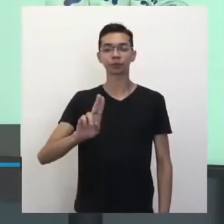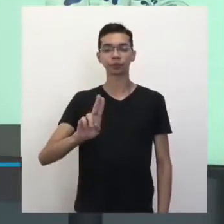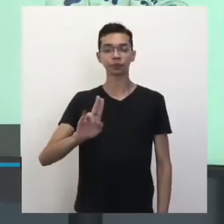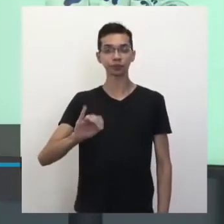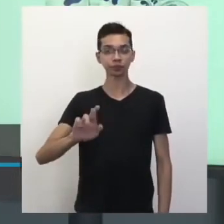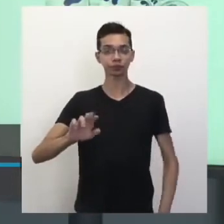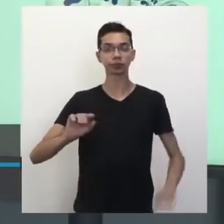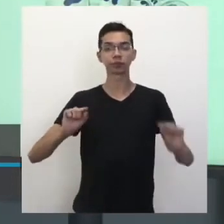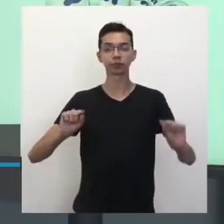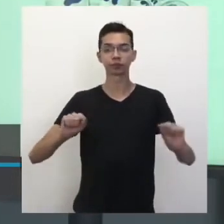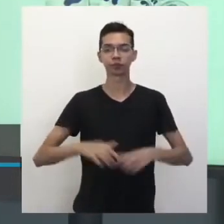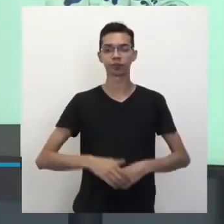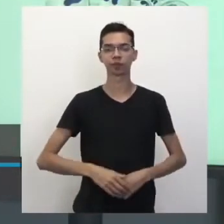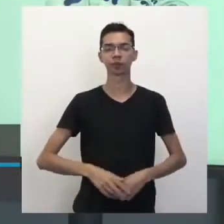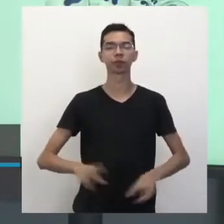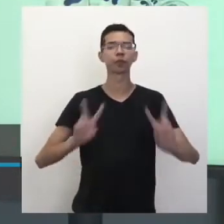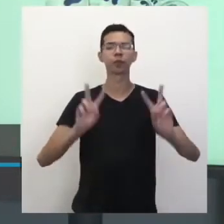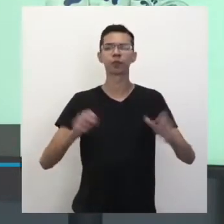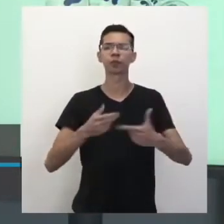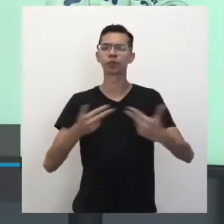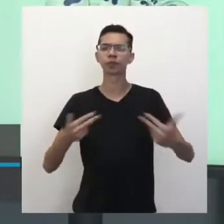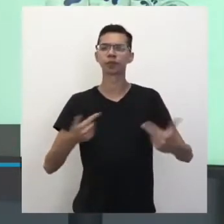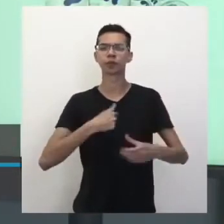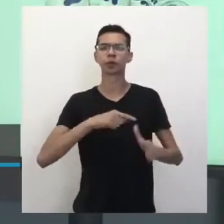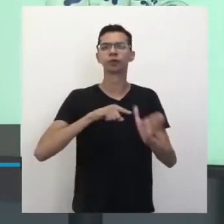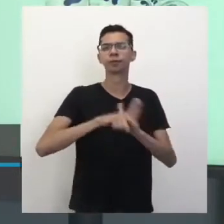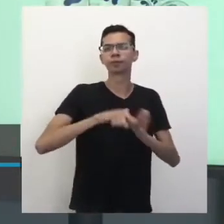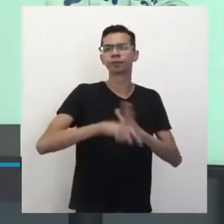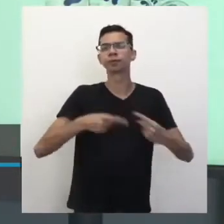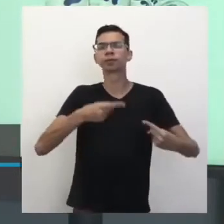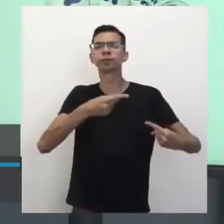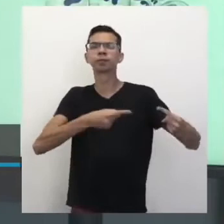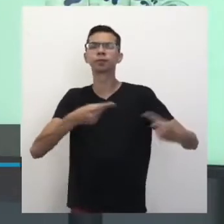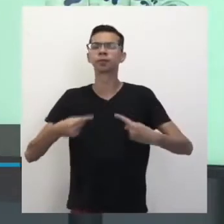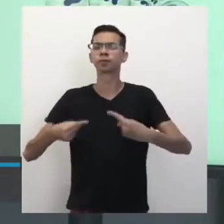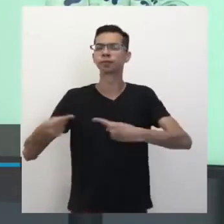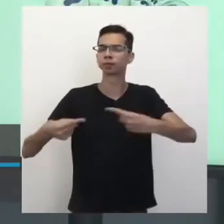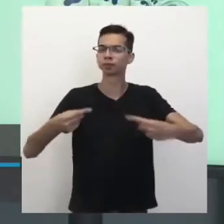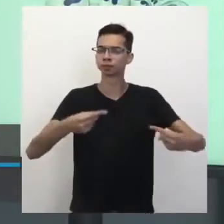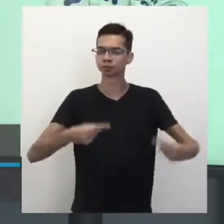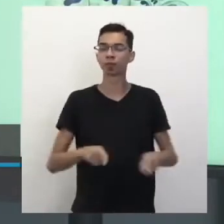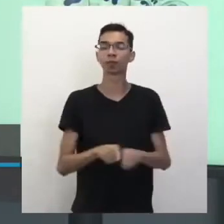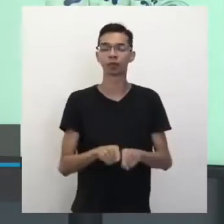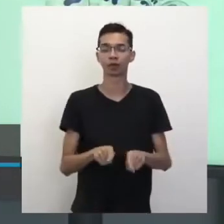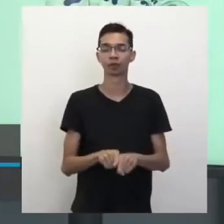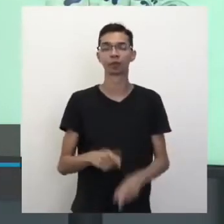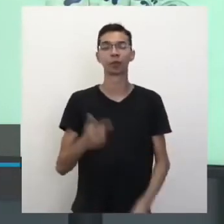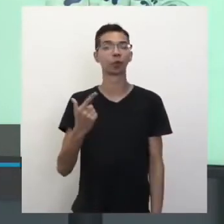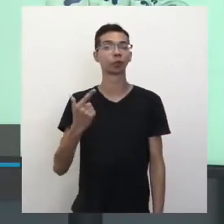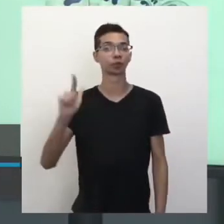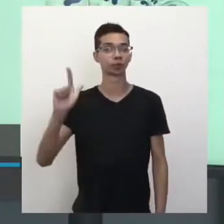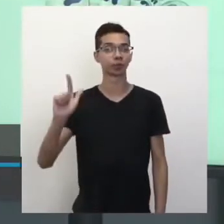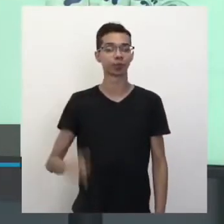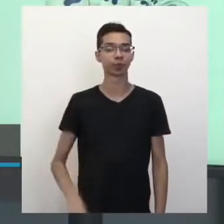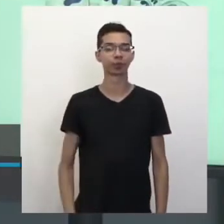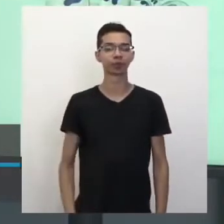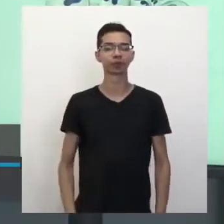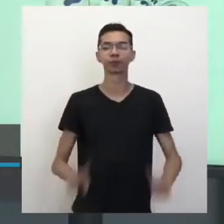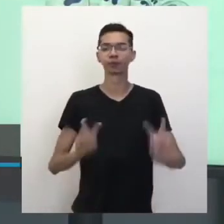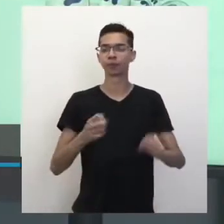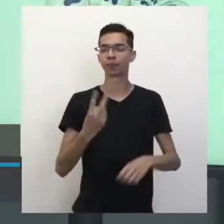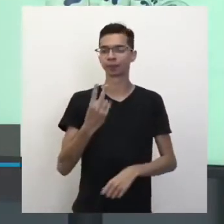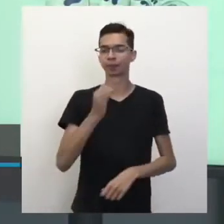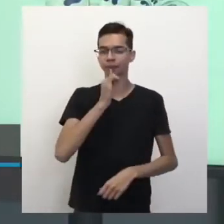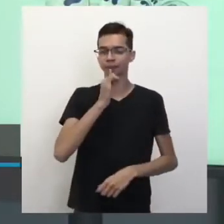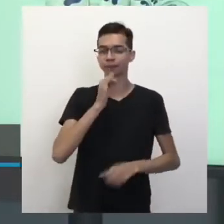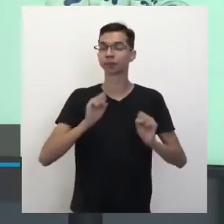questões acerca de alguma coisa, é questionar. E já, então, ele dá dois exemplos aí da questão de discutir. Pode